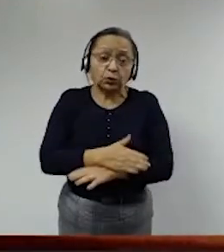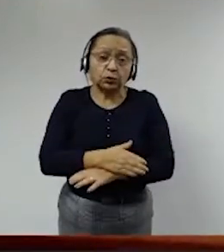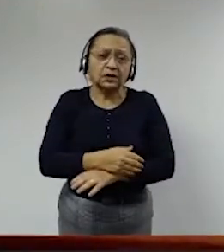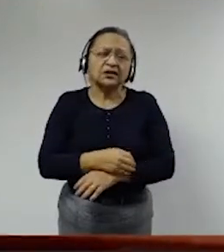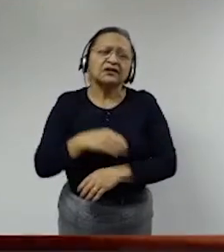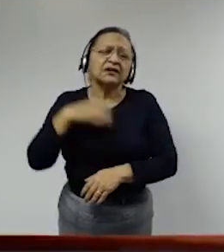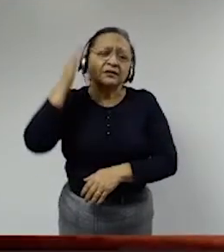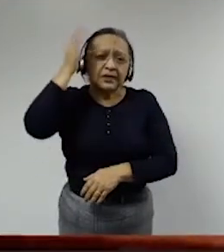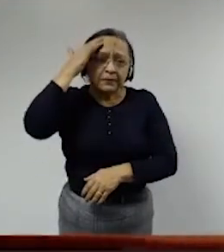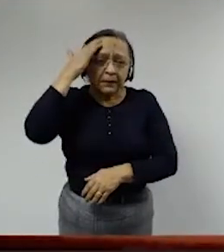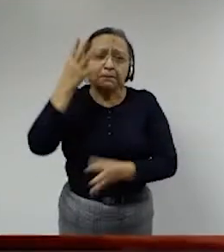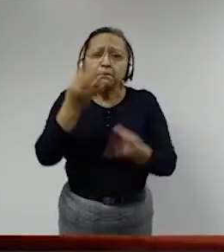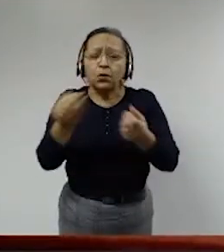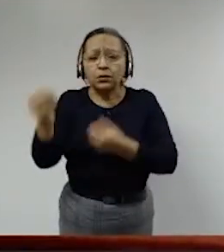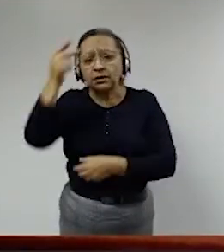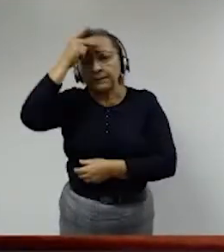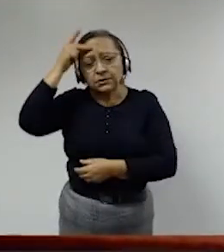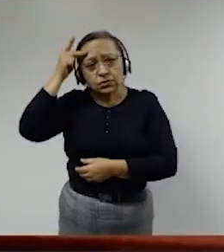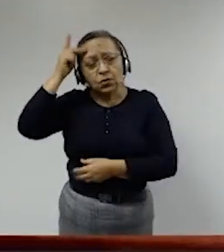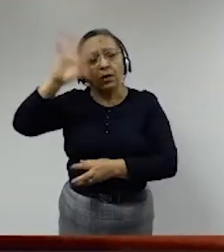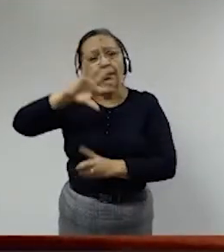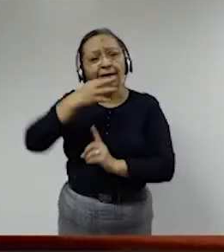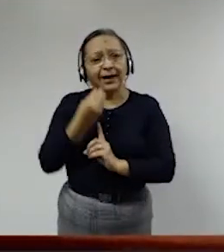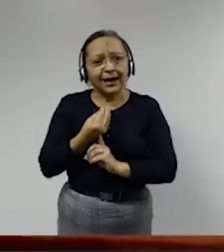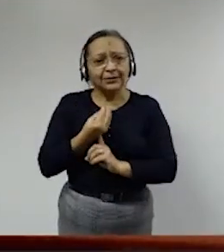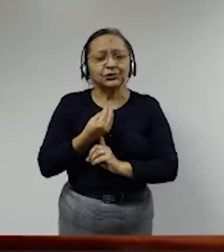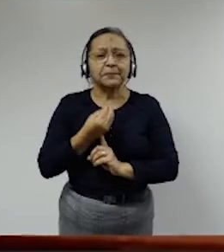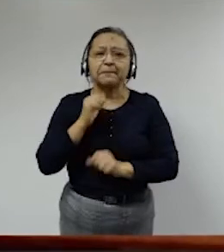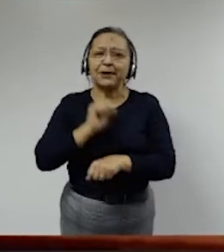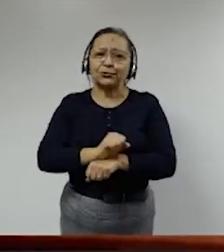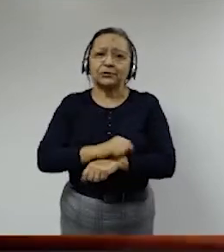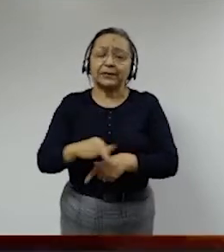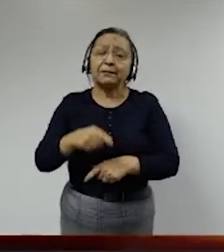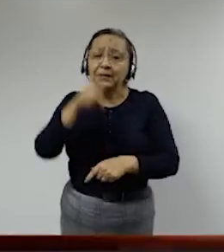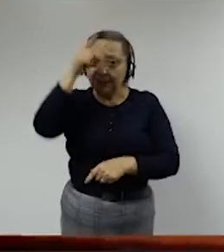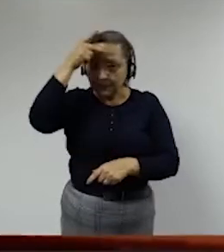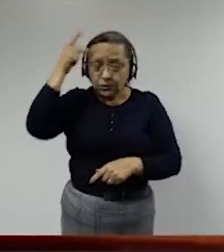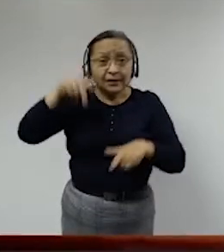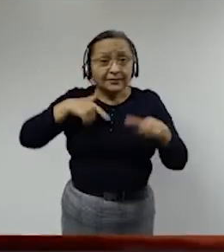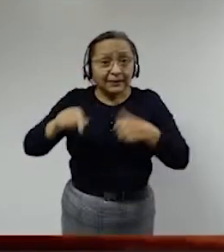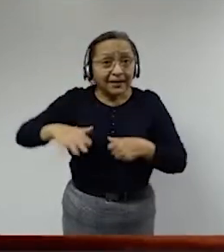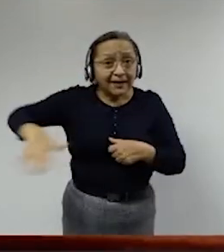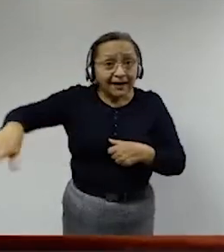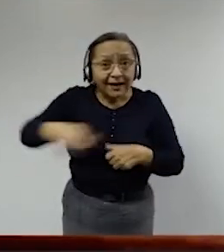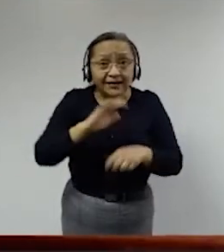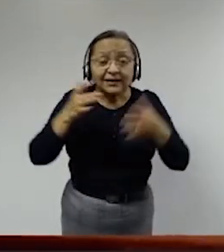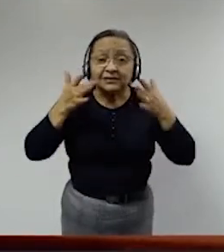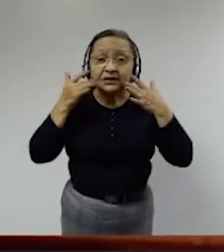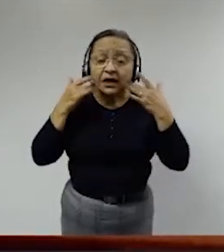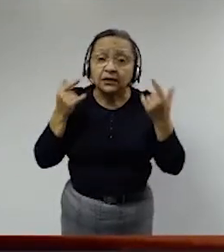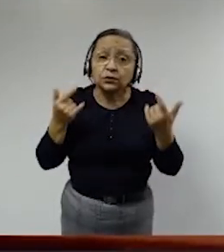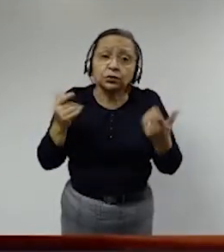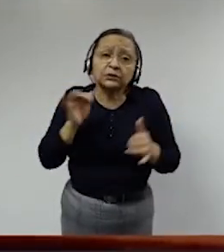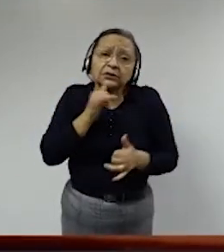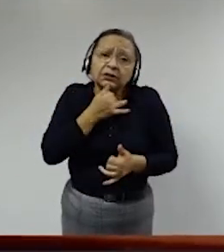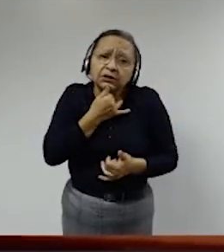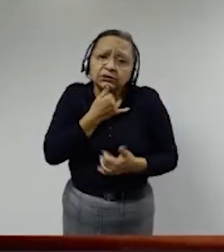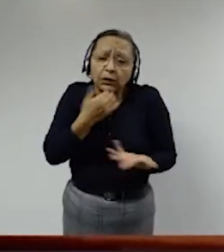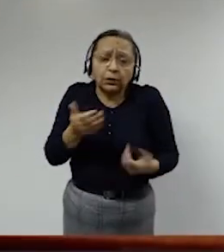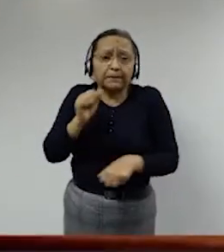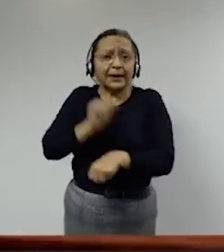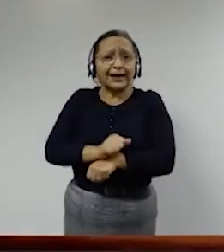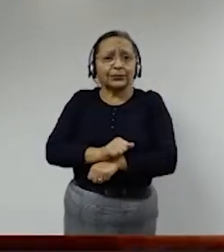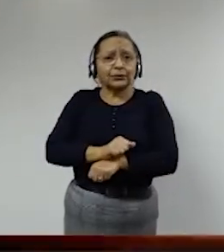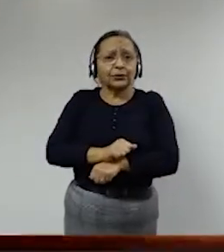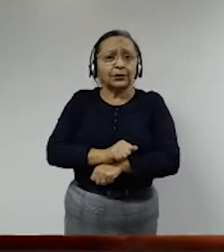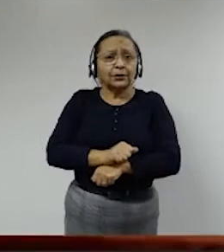atores que deixaram de encenar. Enfim, quem trabalha no teatro é triste, né? Tudo parado. Enfim, sobretudo, e o